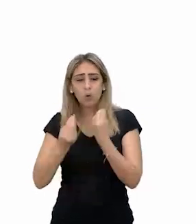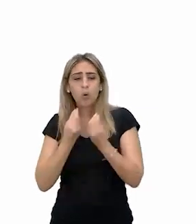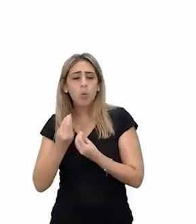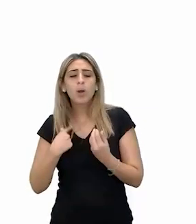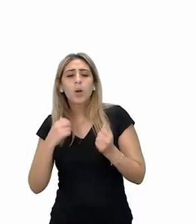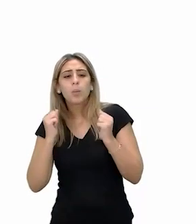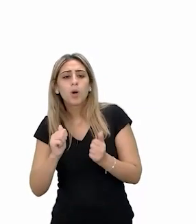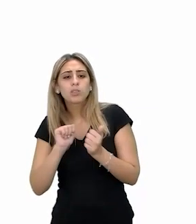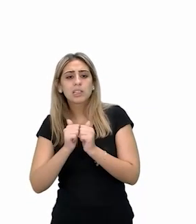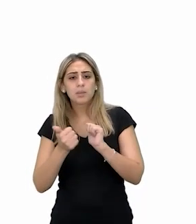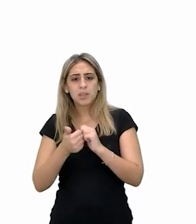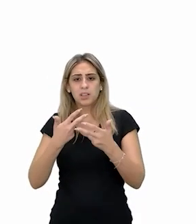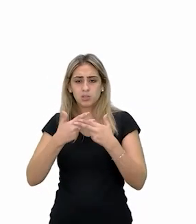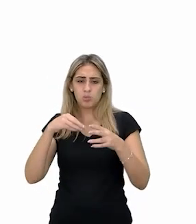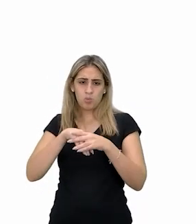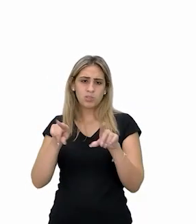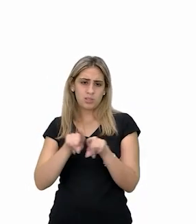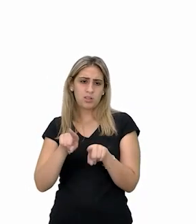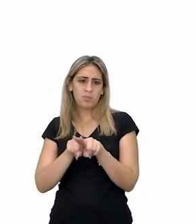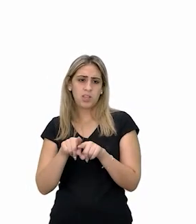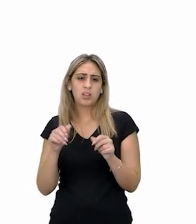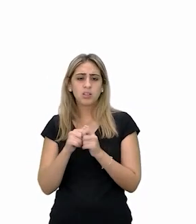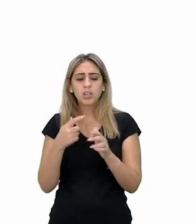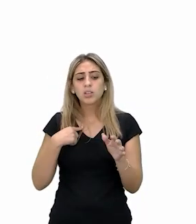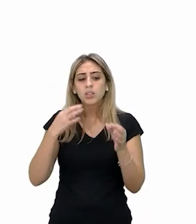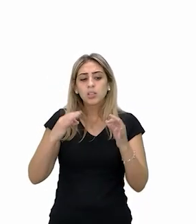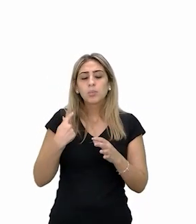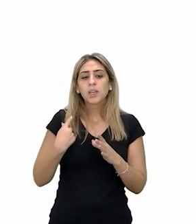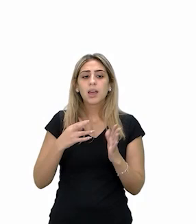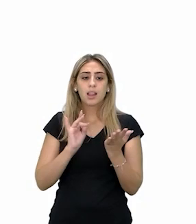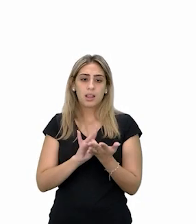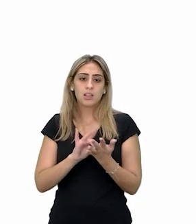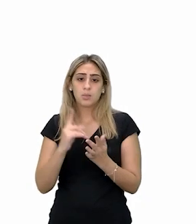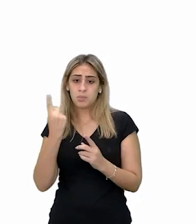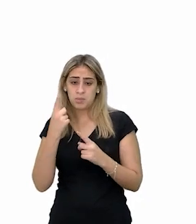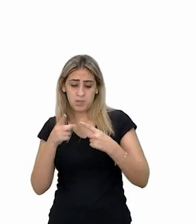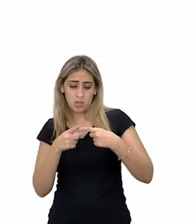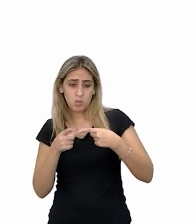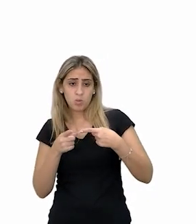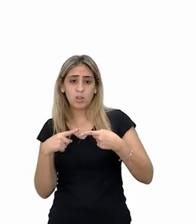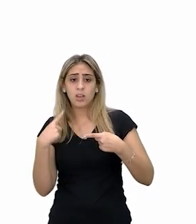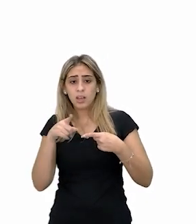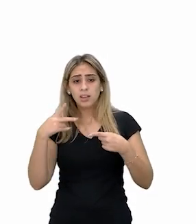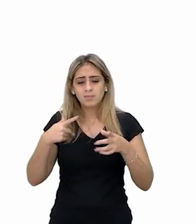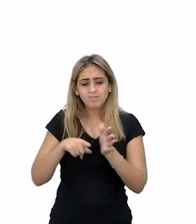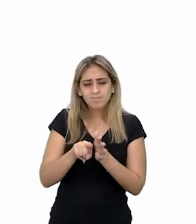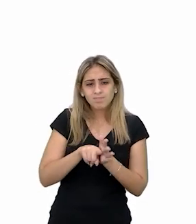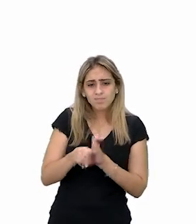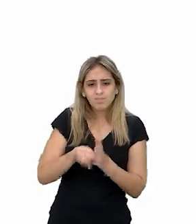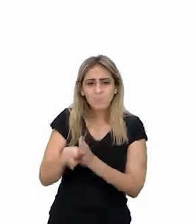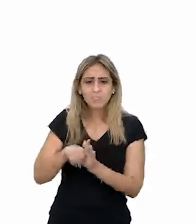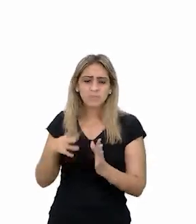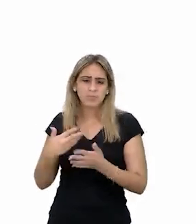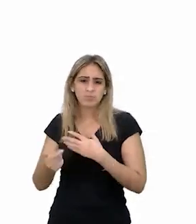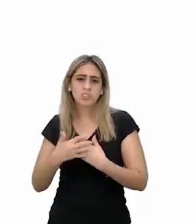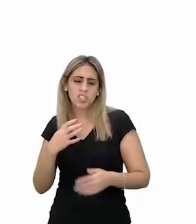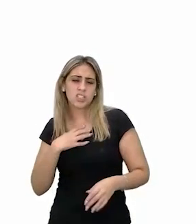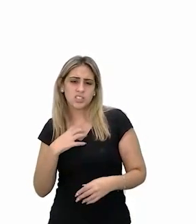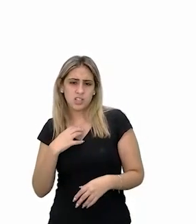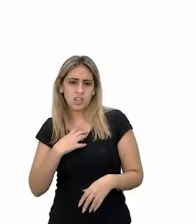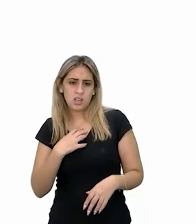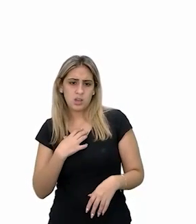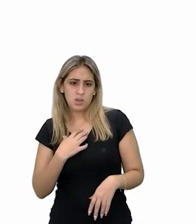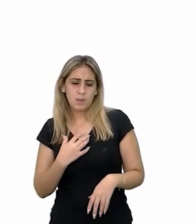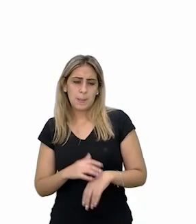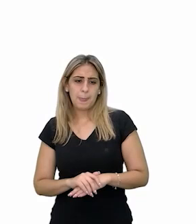eu posso adaptá-las também, né, de acordo com a minha realidade. O primeiro ponto é explorar essa plataforma de atividades,